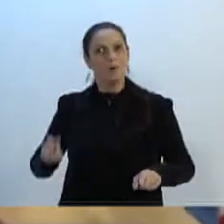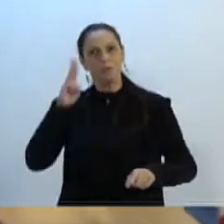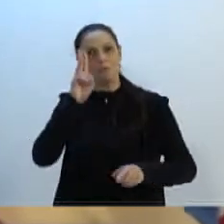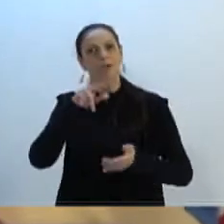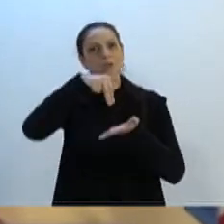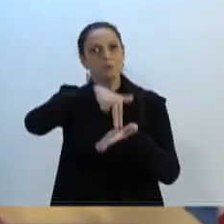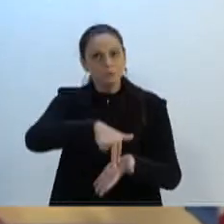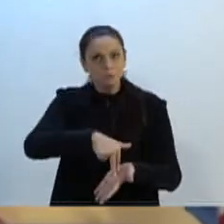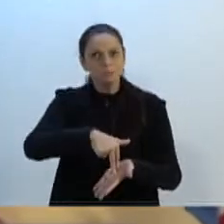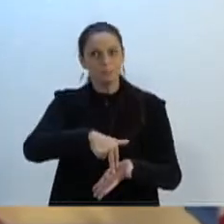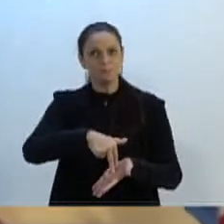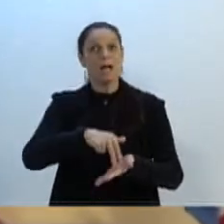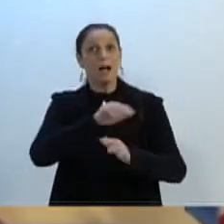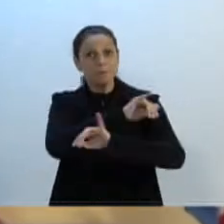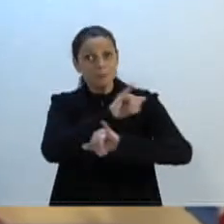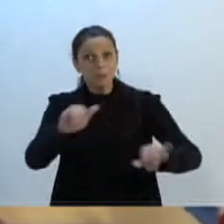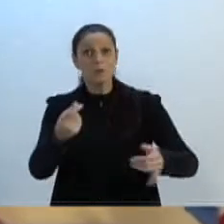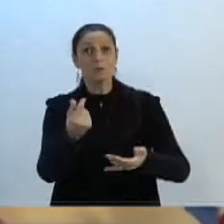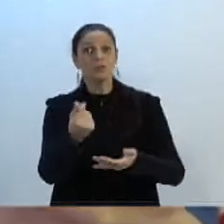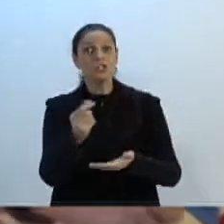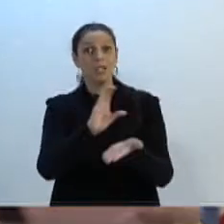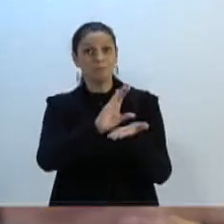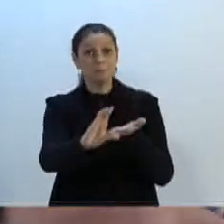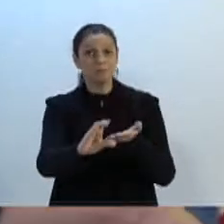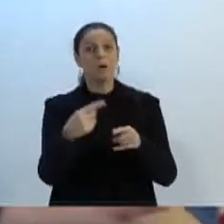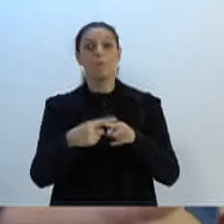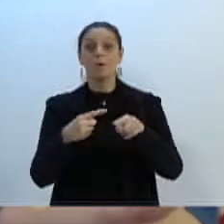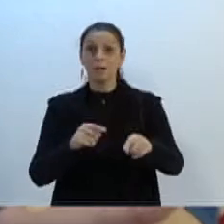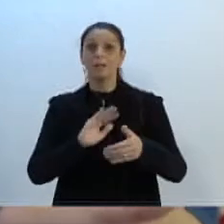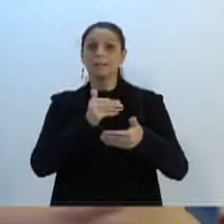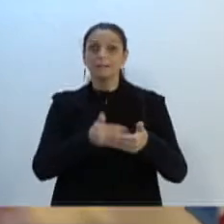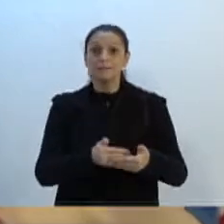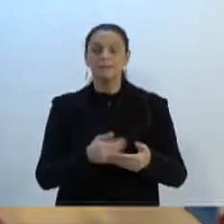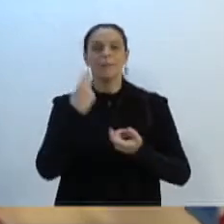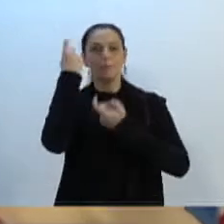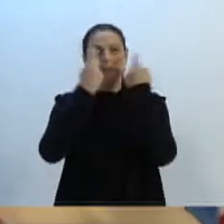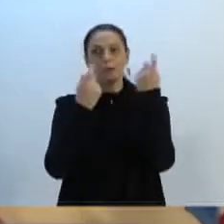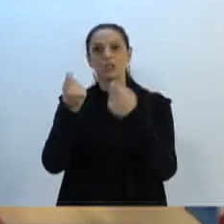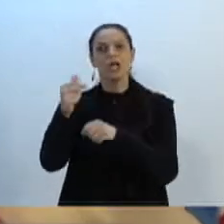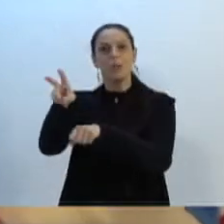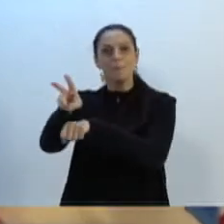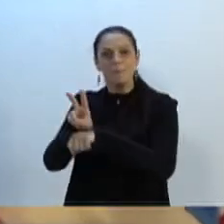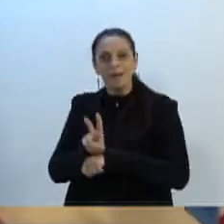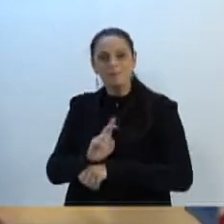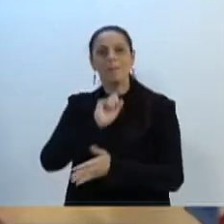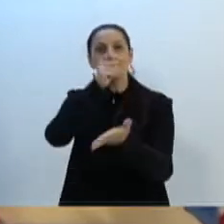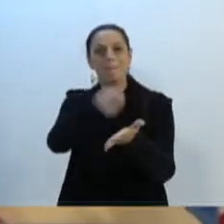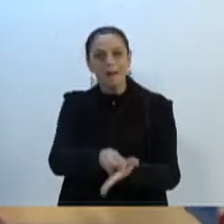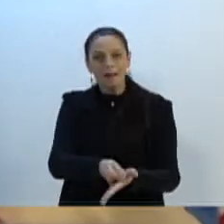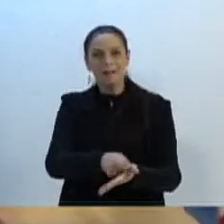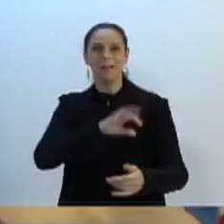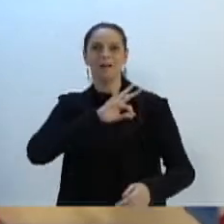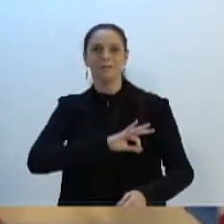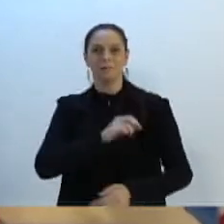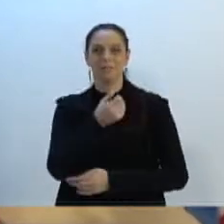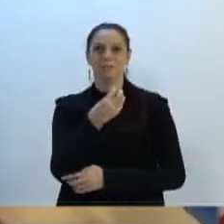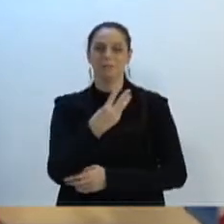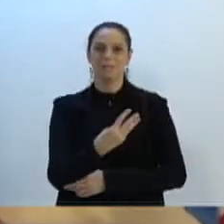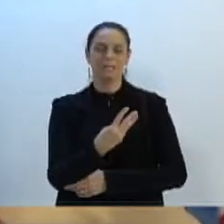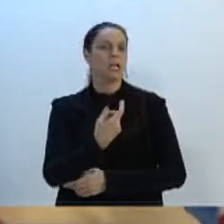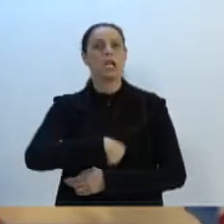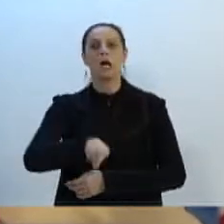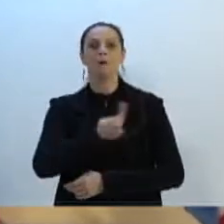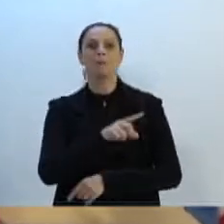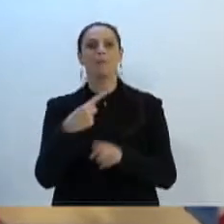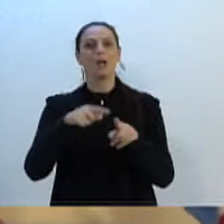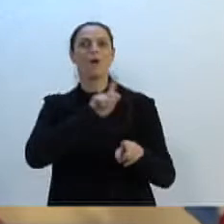não vai se precisar fazer mais um empréstimo para pagar o 13º da folha do Hospital Santo Antônio. E também não poderia deixar